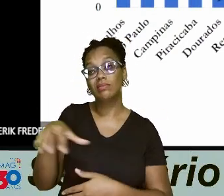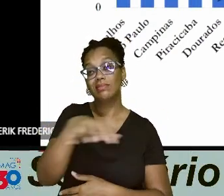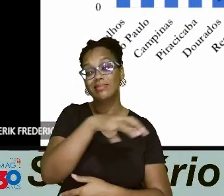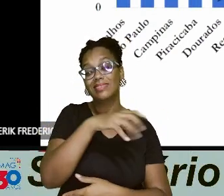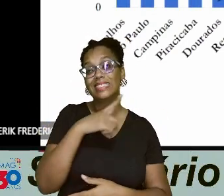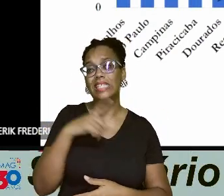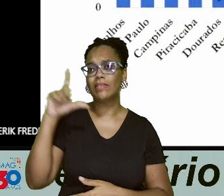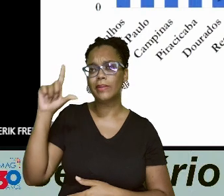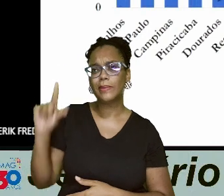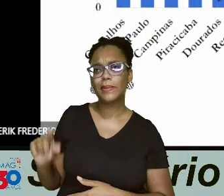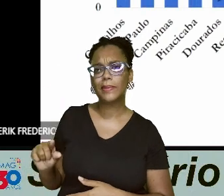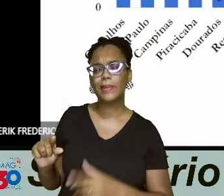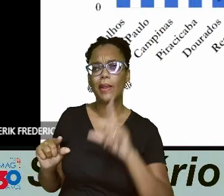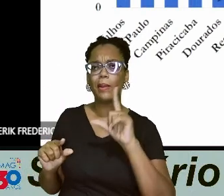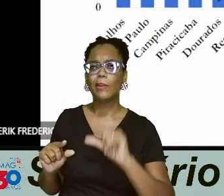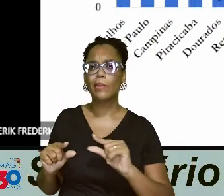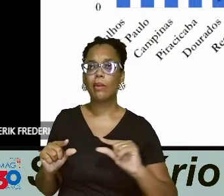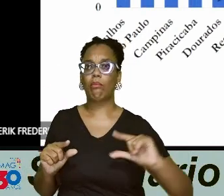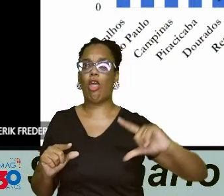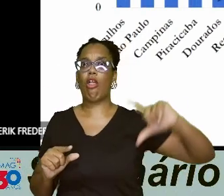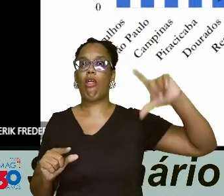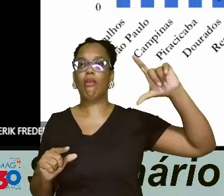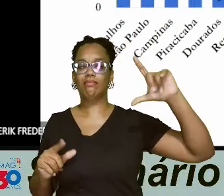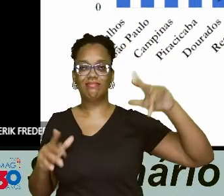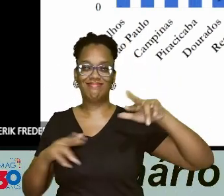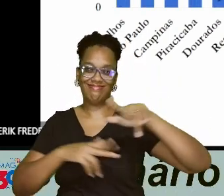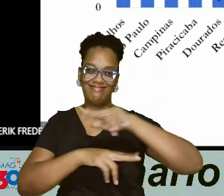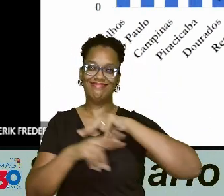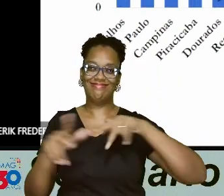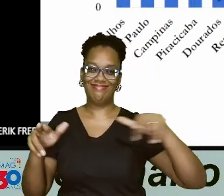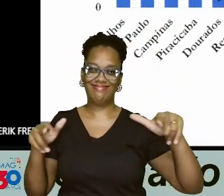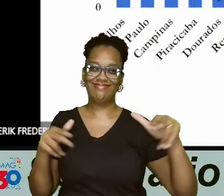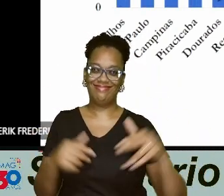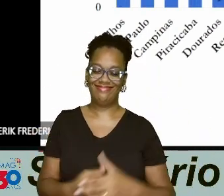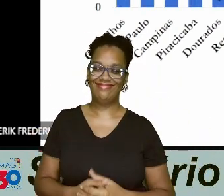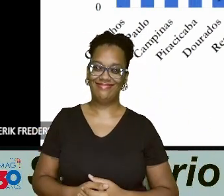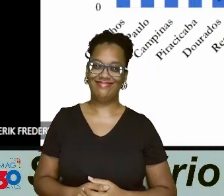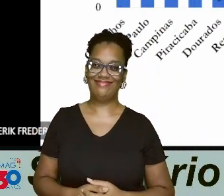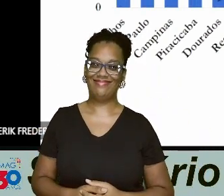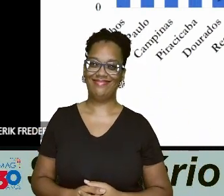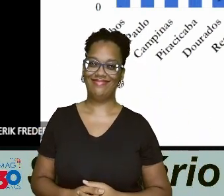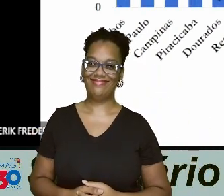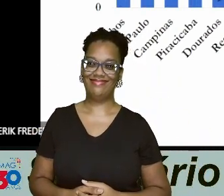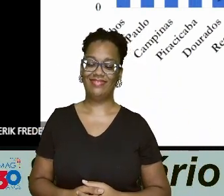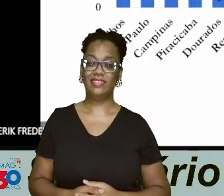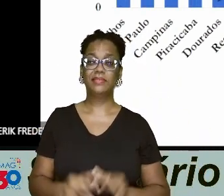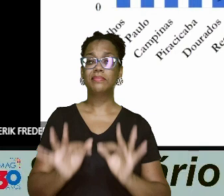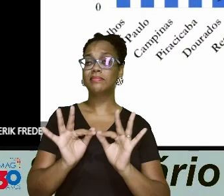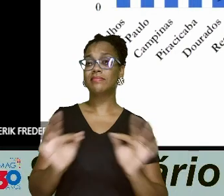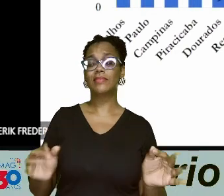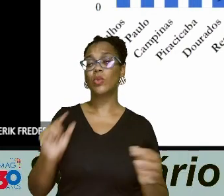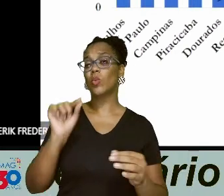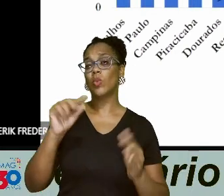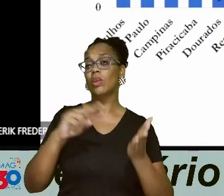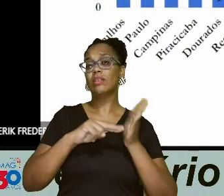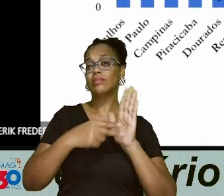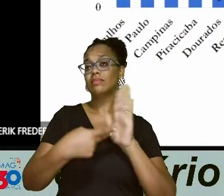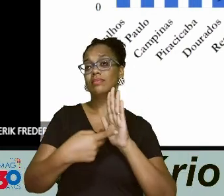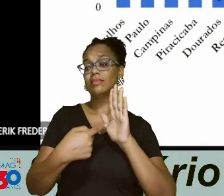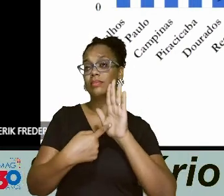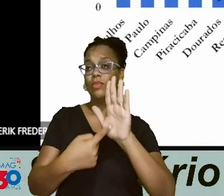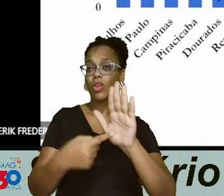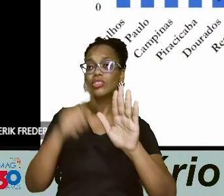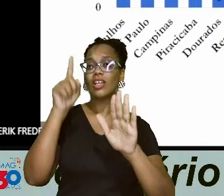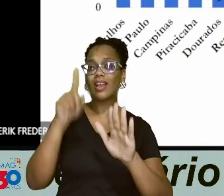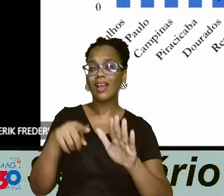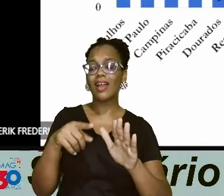número muito maior de decisões do que em outras, né? Simplesmente reflete o estado do estoque,